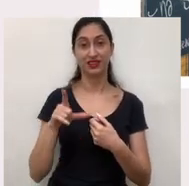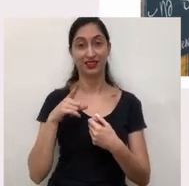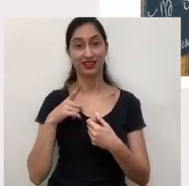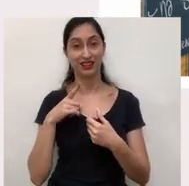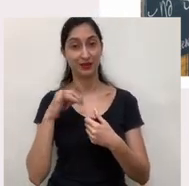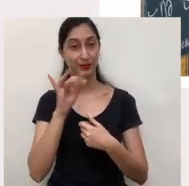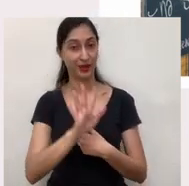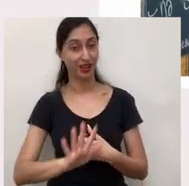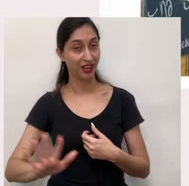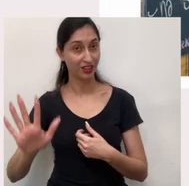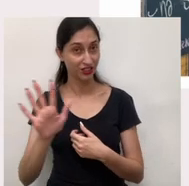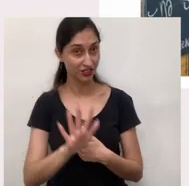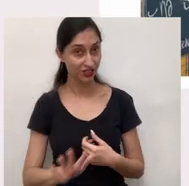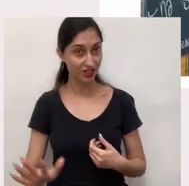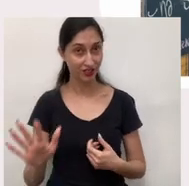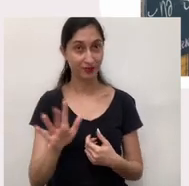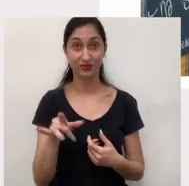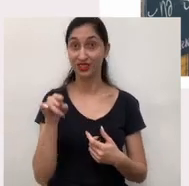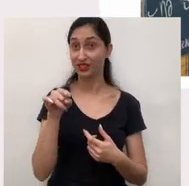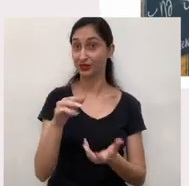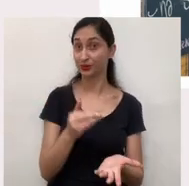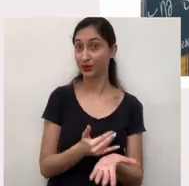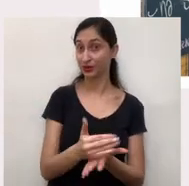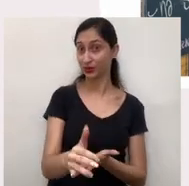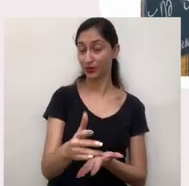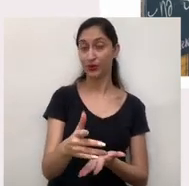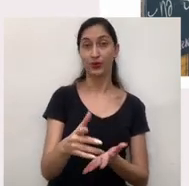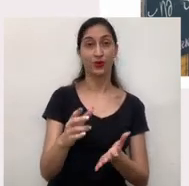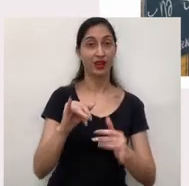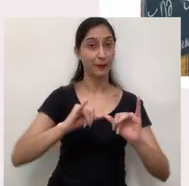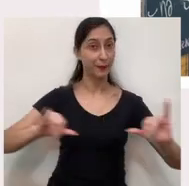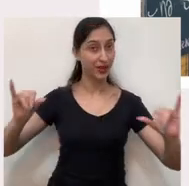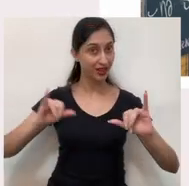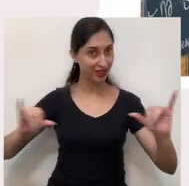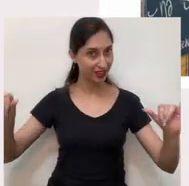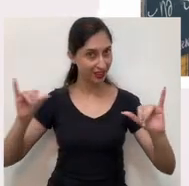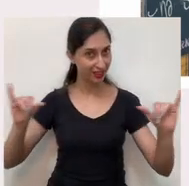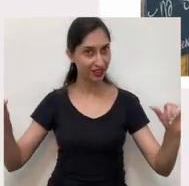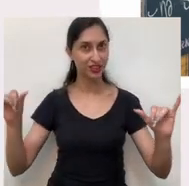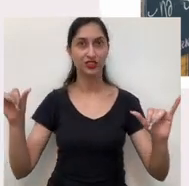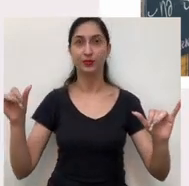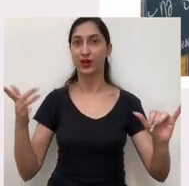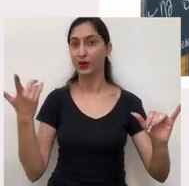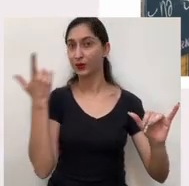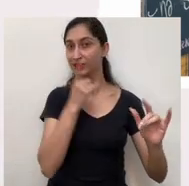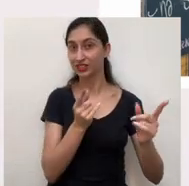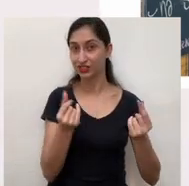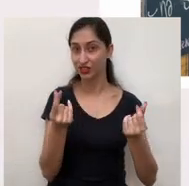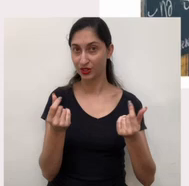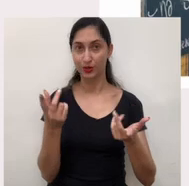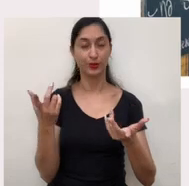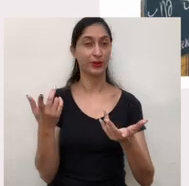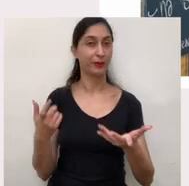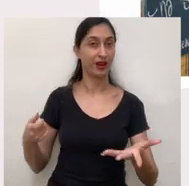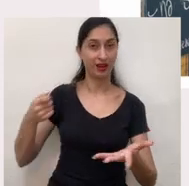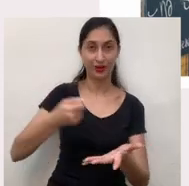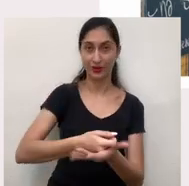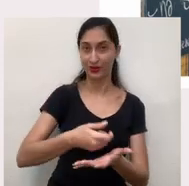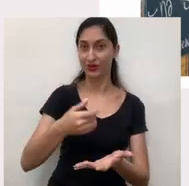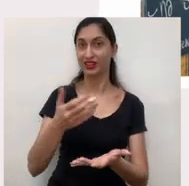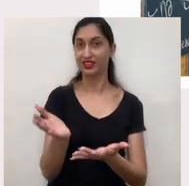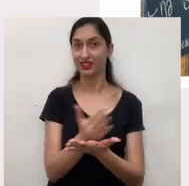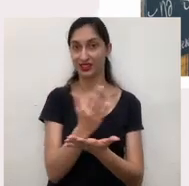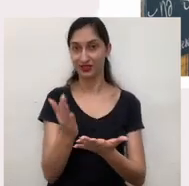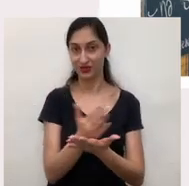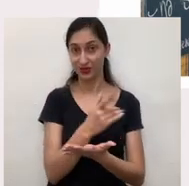um projeto que aconteceu durante a campanha de financiamento coletivo do livro, um projeto de